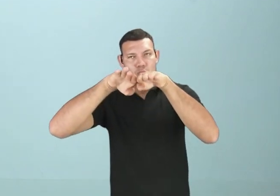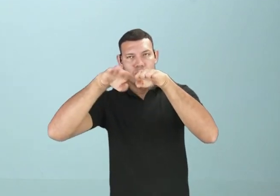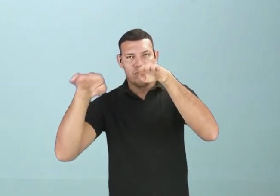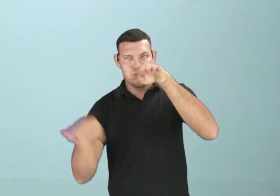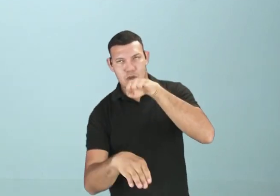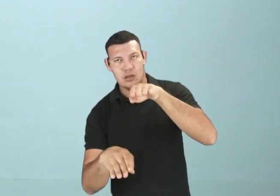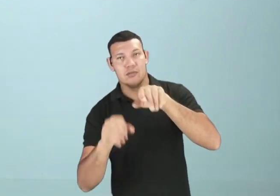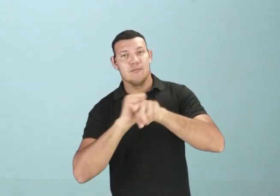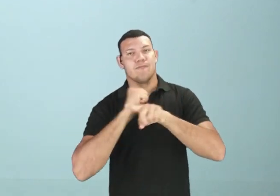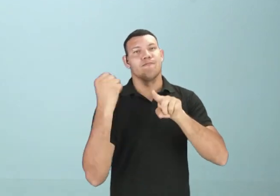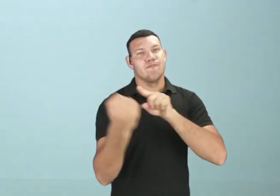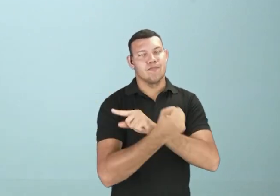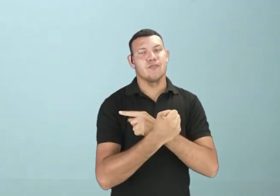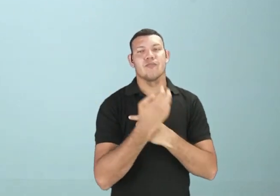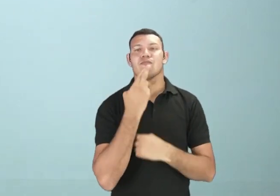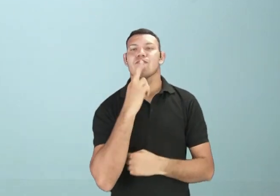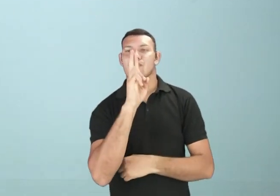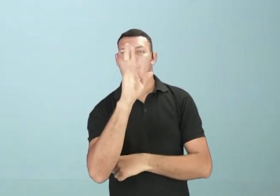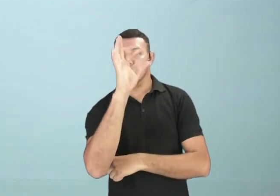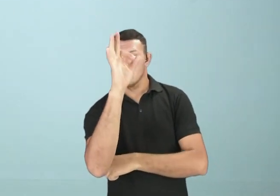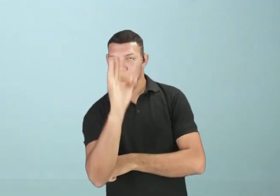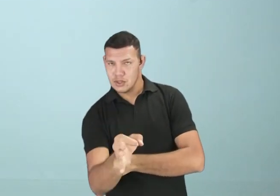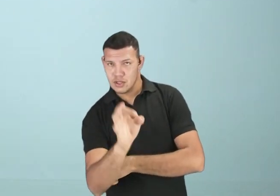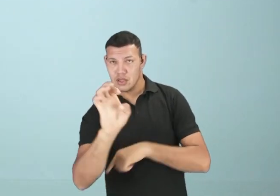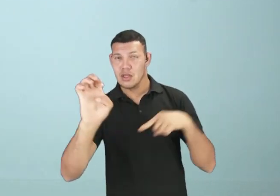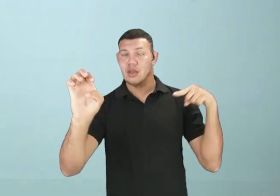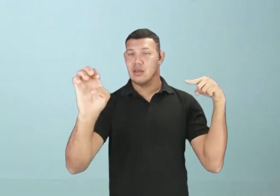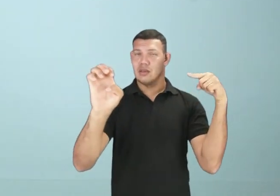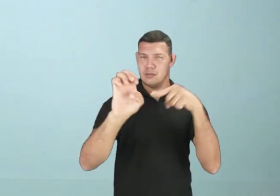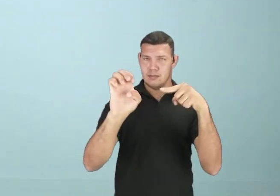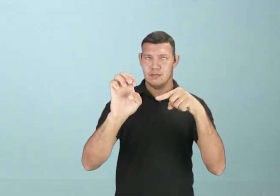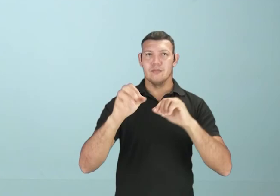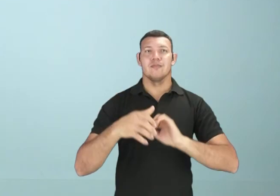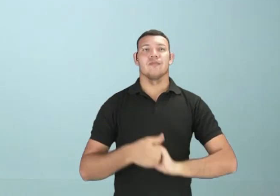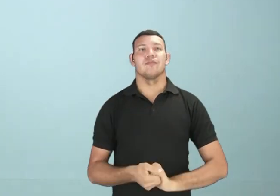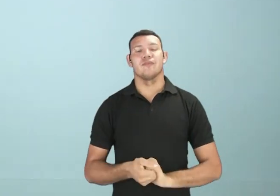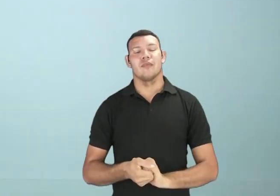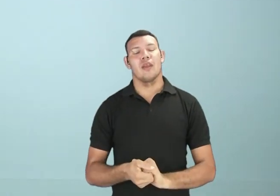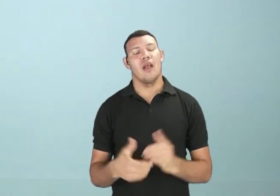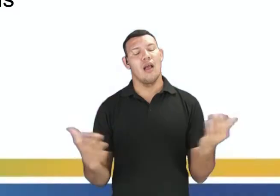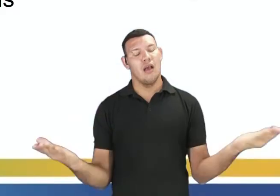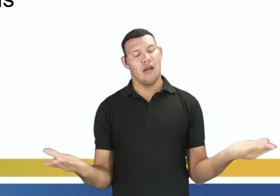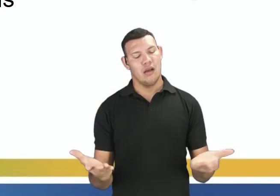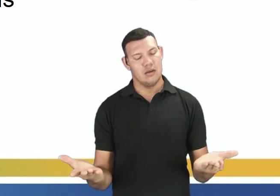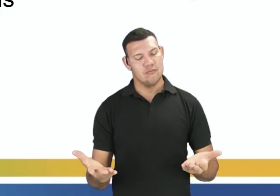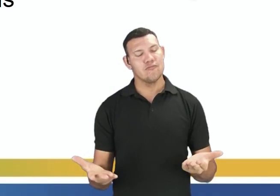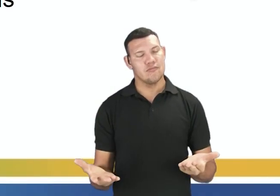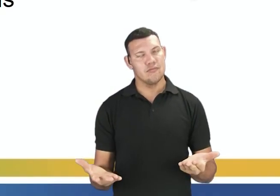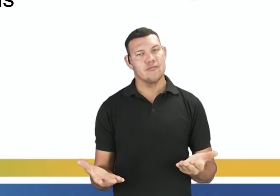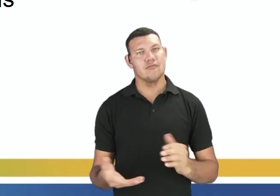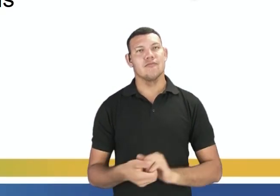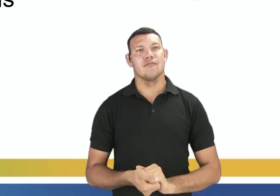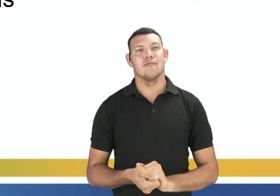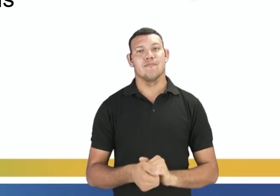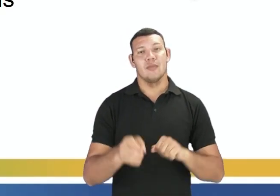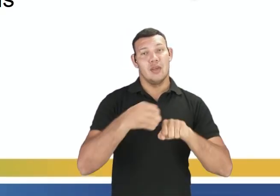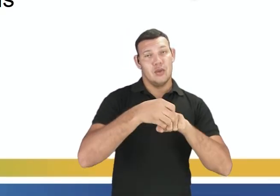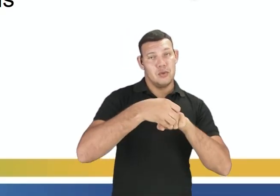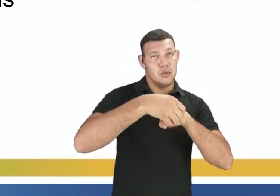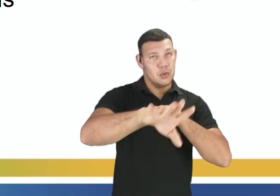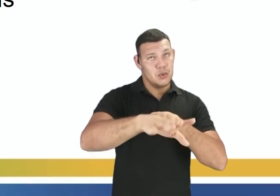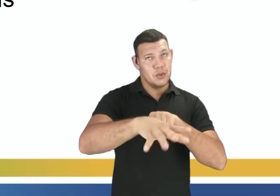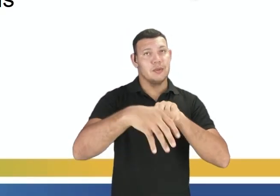Então, a alternativa correta é a alternativa da letra E. Para nós concluirmos nossa aula de hoje, eu sugiro um filme aí, Uma Cidade